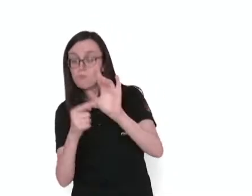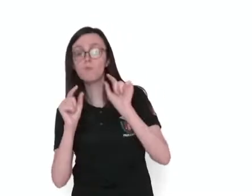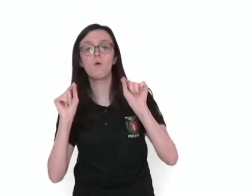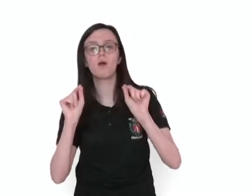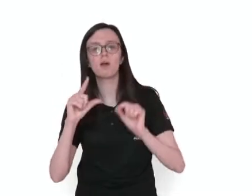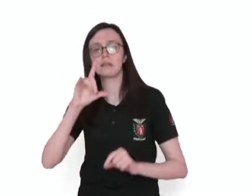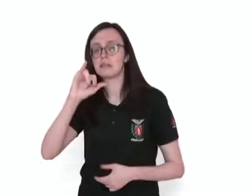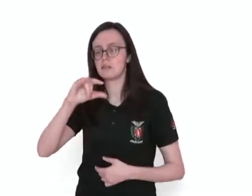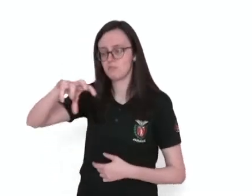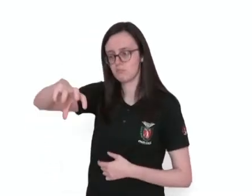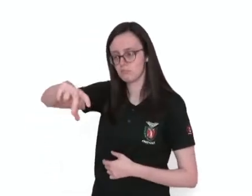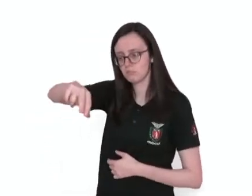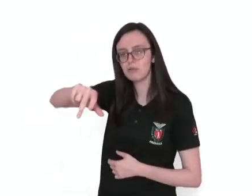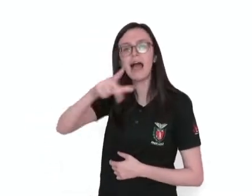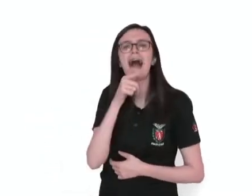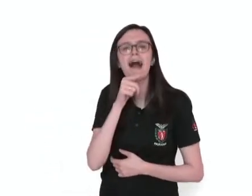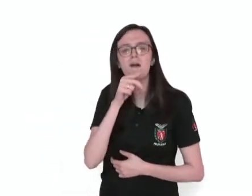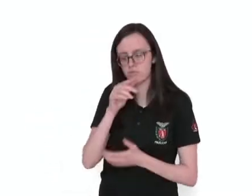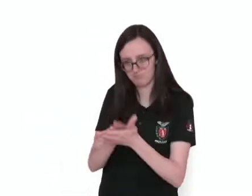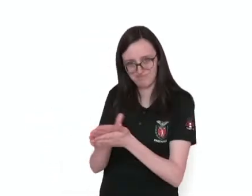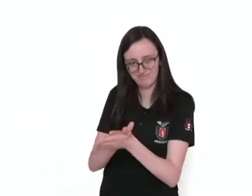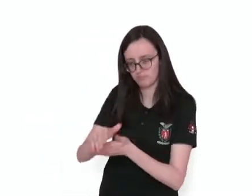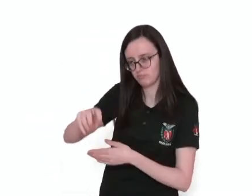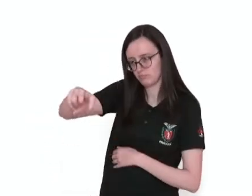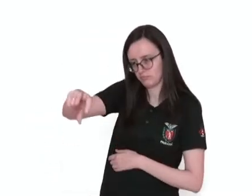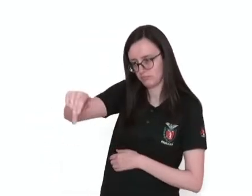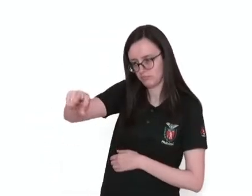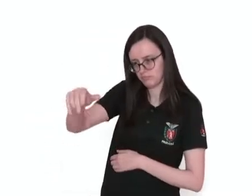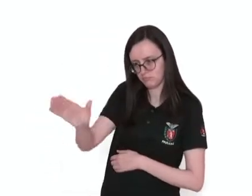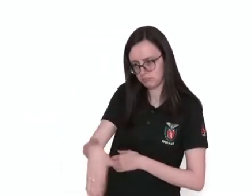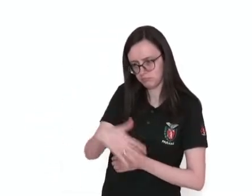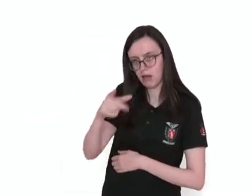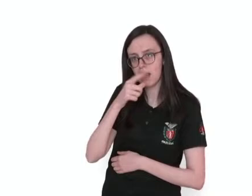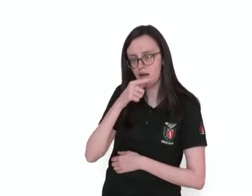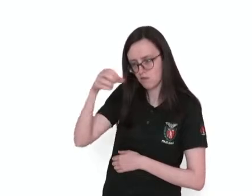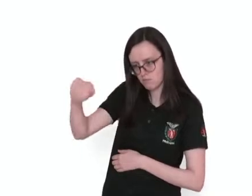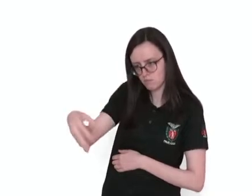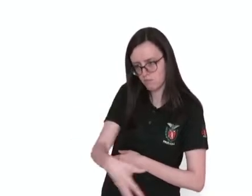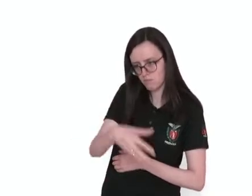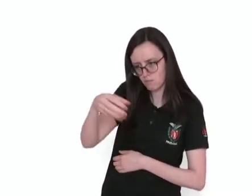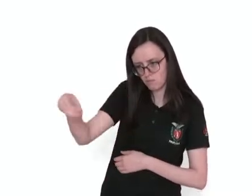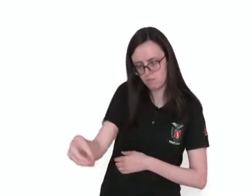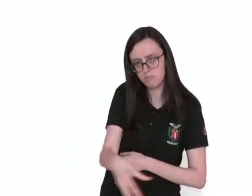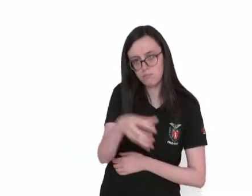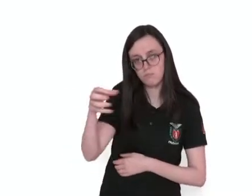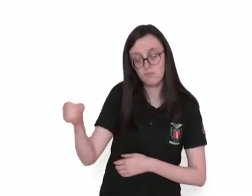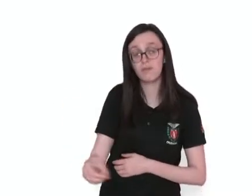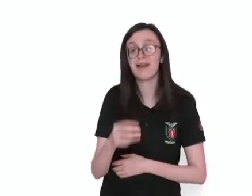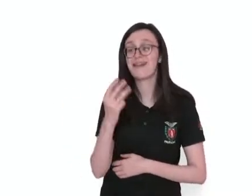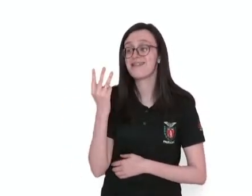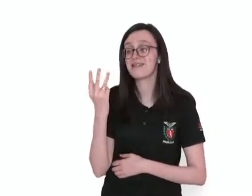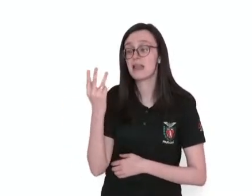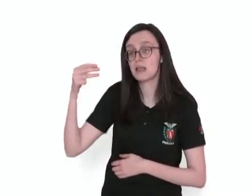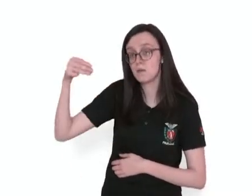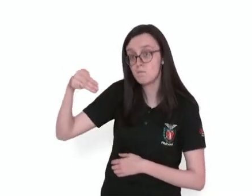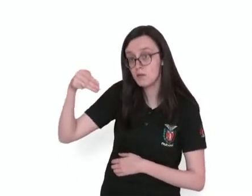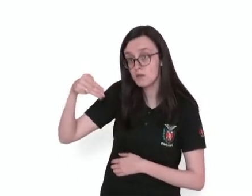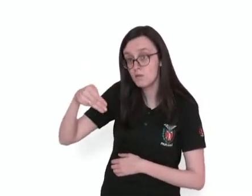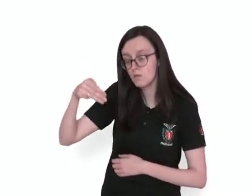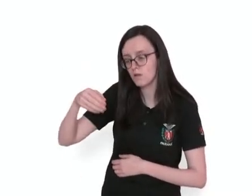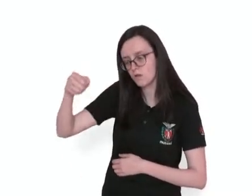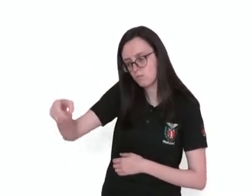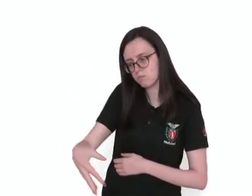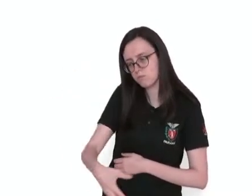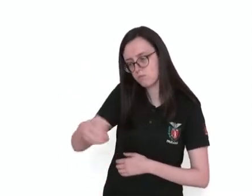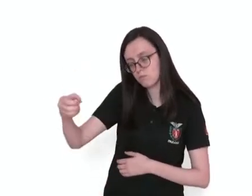uma torneira aberta em uma certa vazão, ela despeja em 3 minutos 4 litros